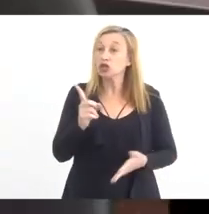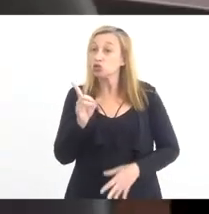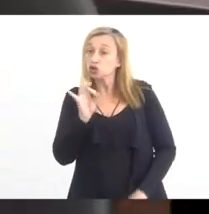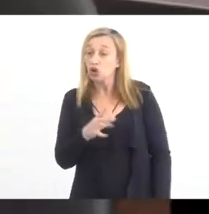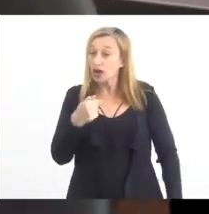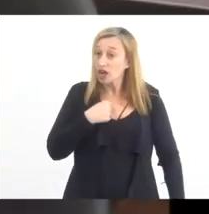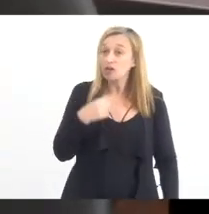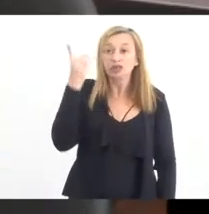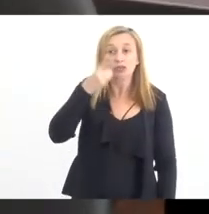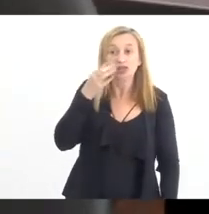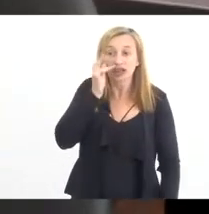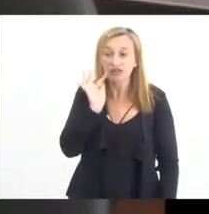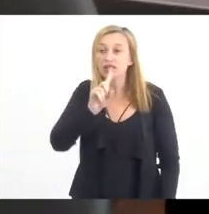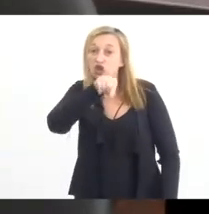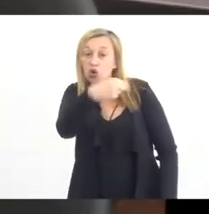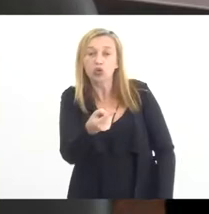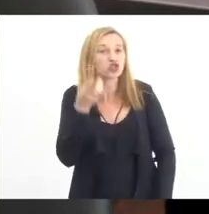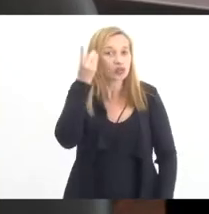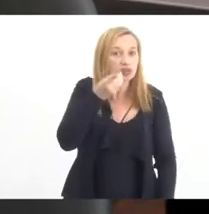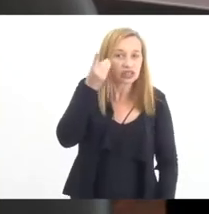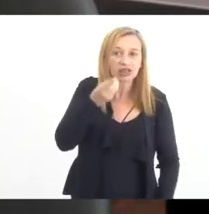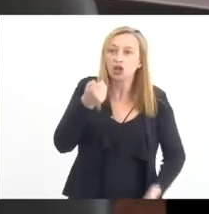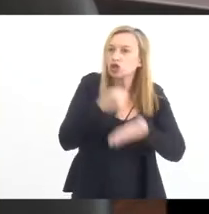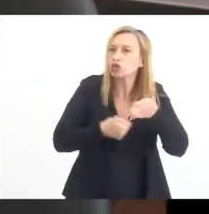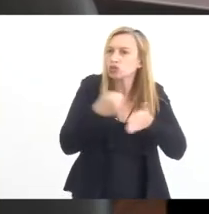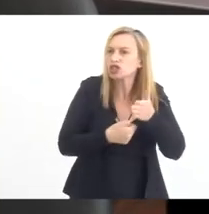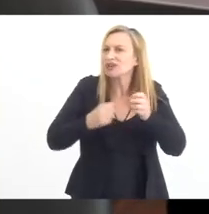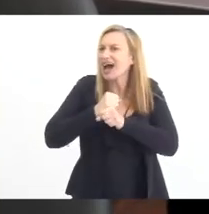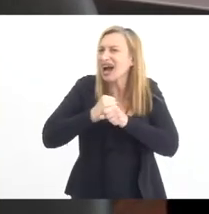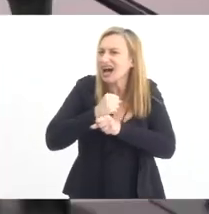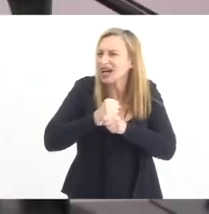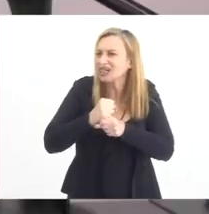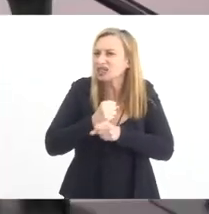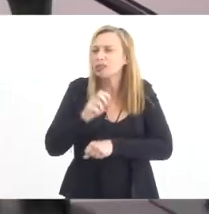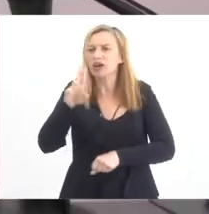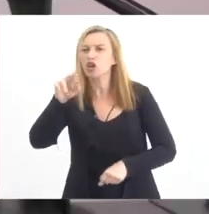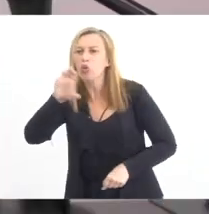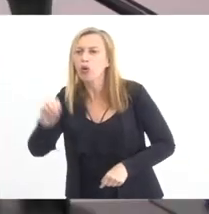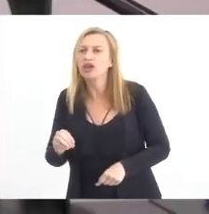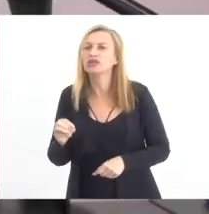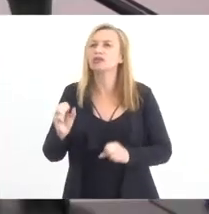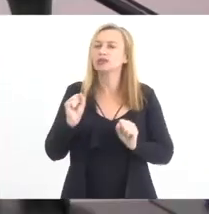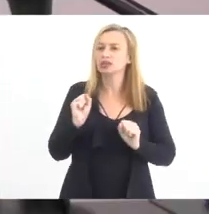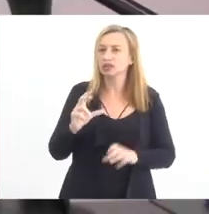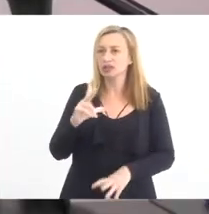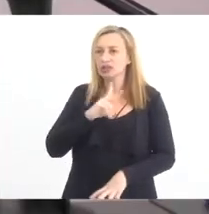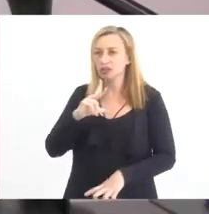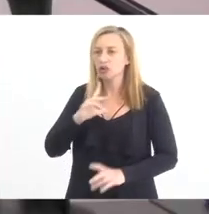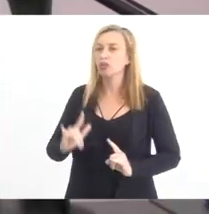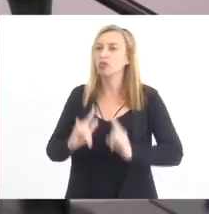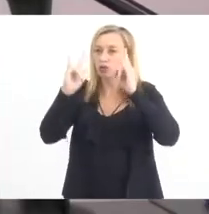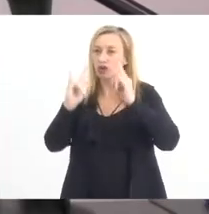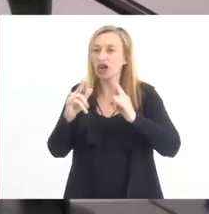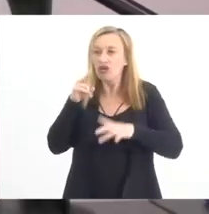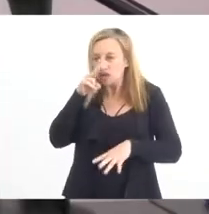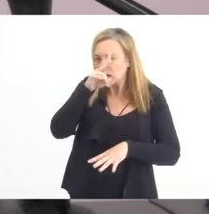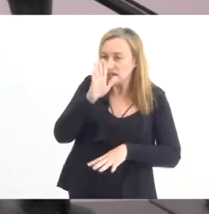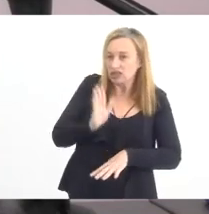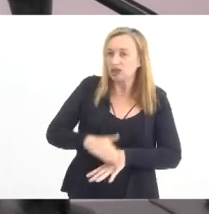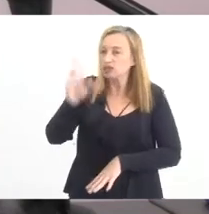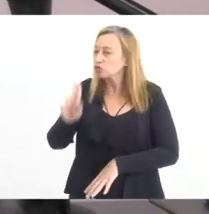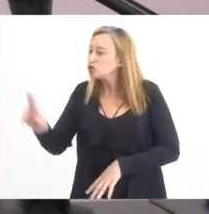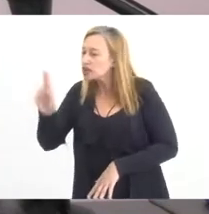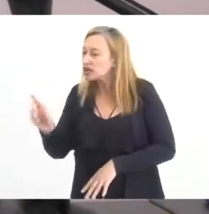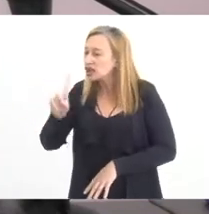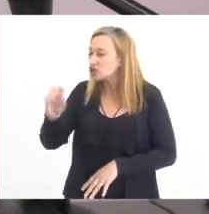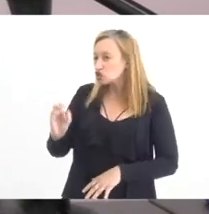como deputado Flávio Serafim, e outros deputados, estamos lutando há bastante tempo para que o ESO possa ter seu espaço próprio, para que se fortaleça enquanto universidade da